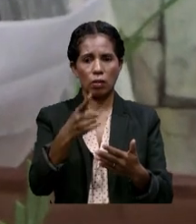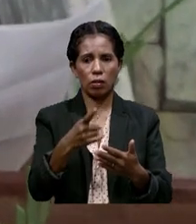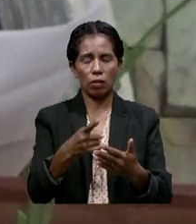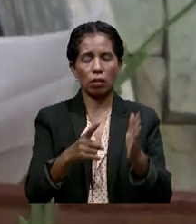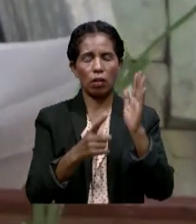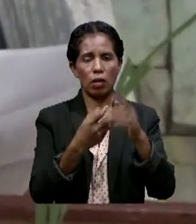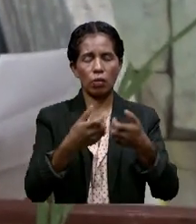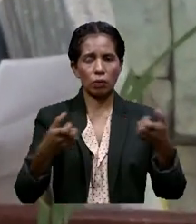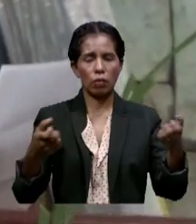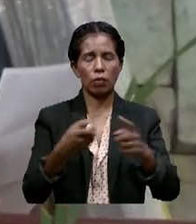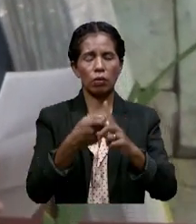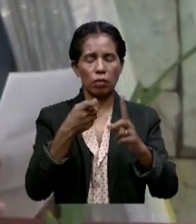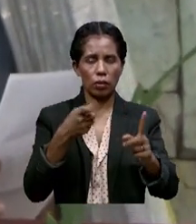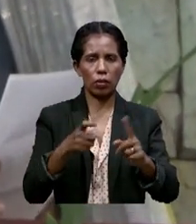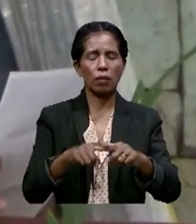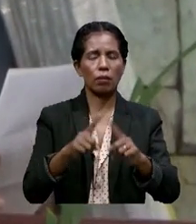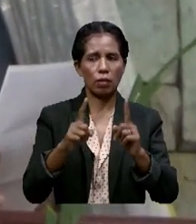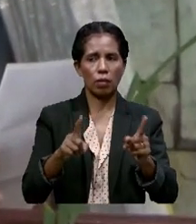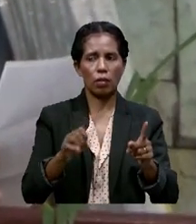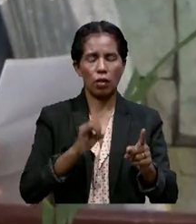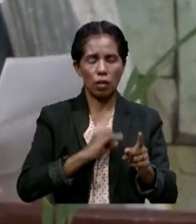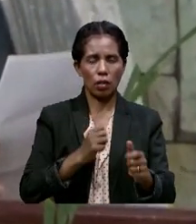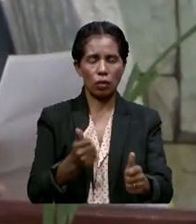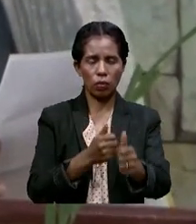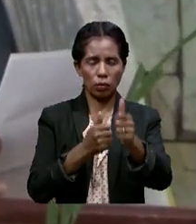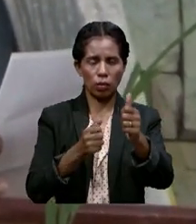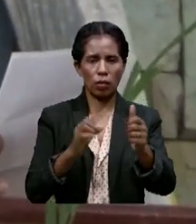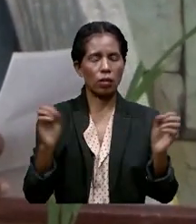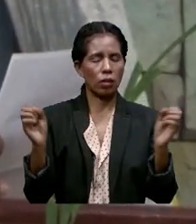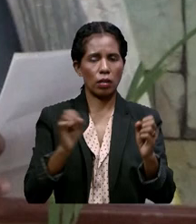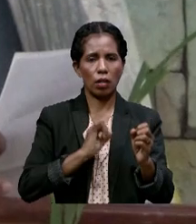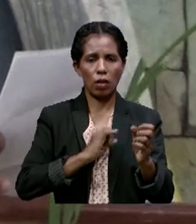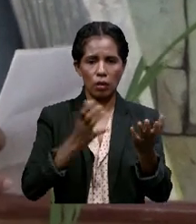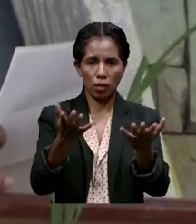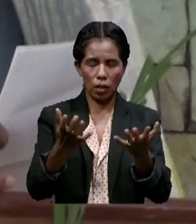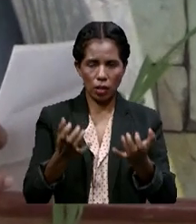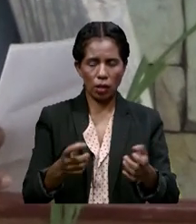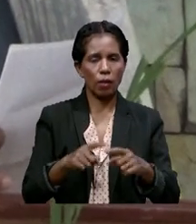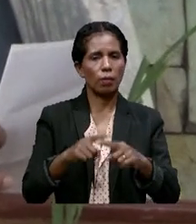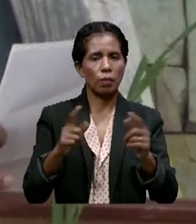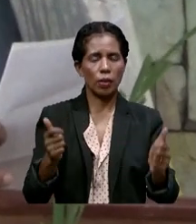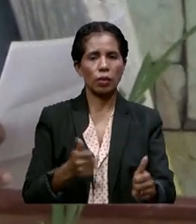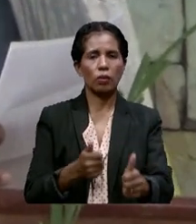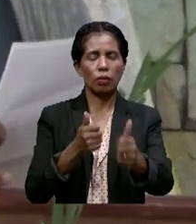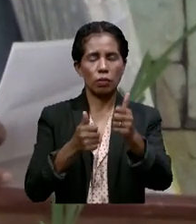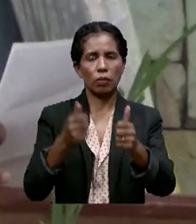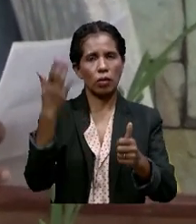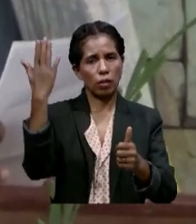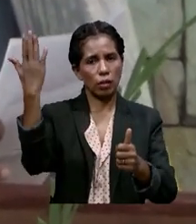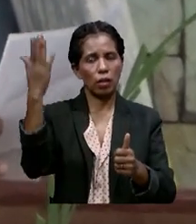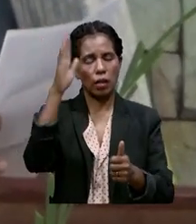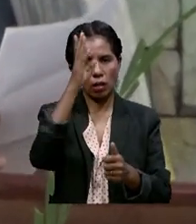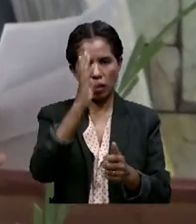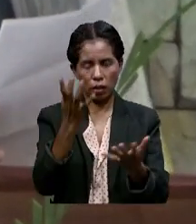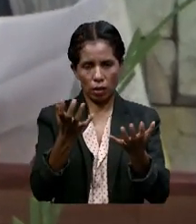halo calice. Mas bem, halo tui la osa por te ver ao racar, mas bem, boa te ver e tá a cara.